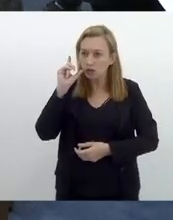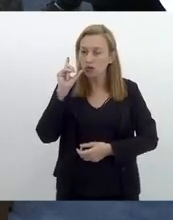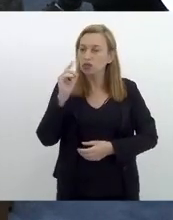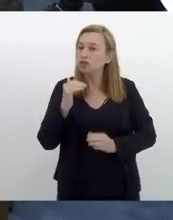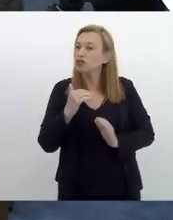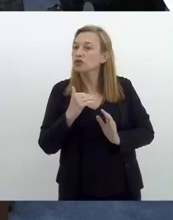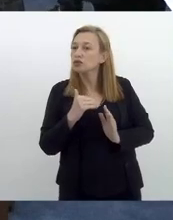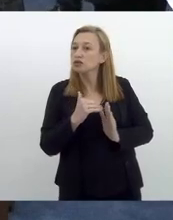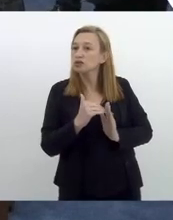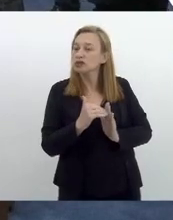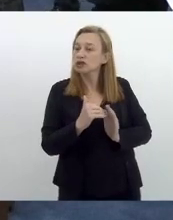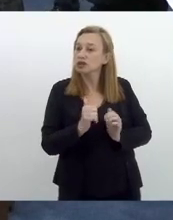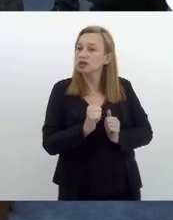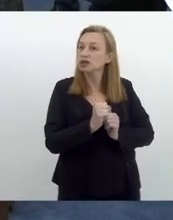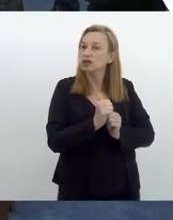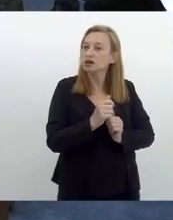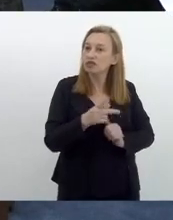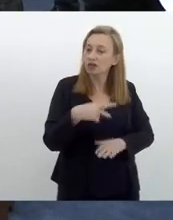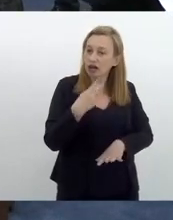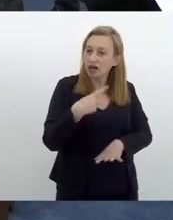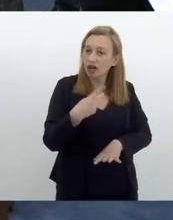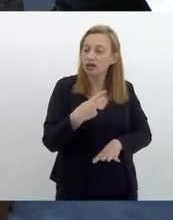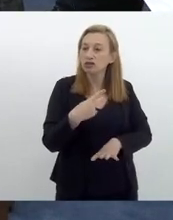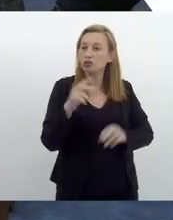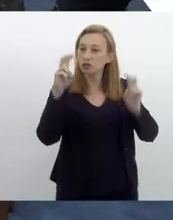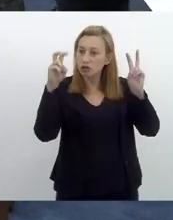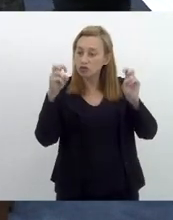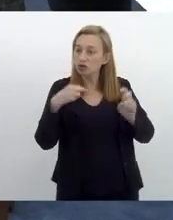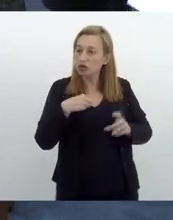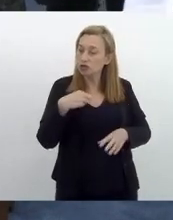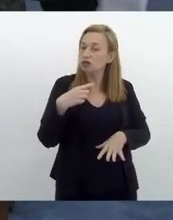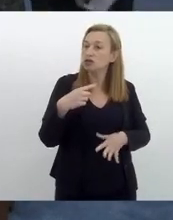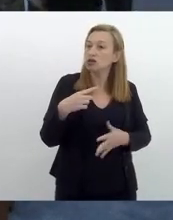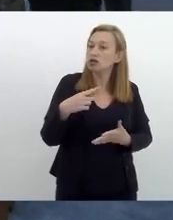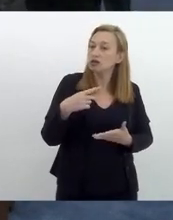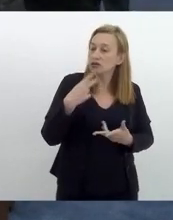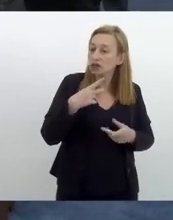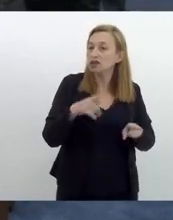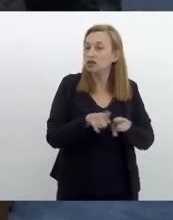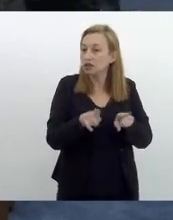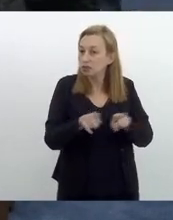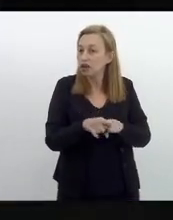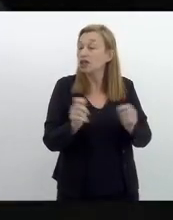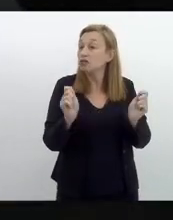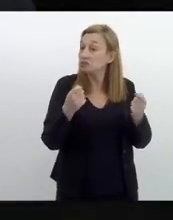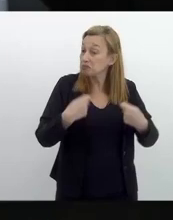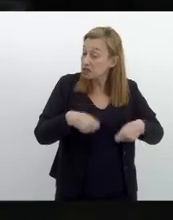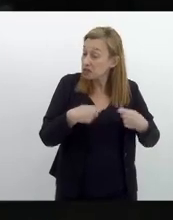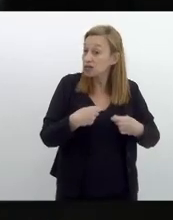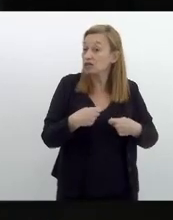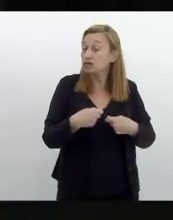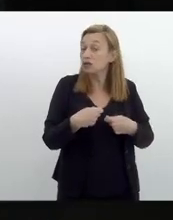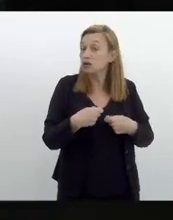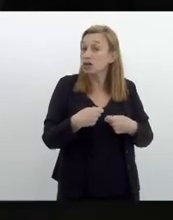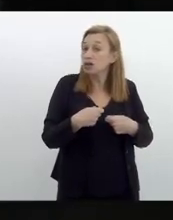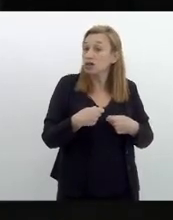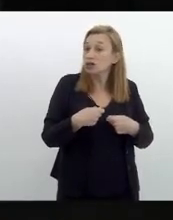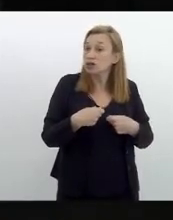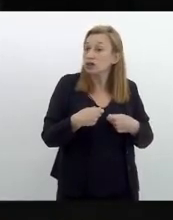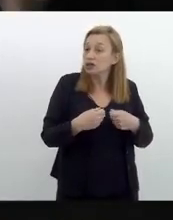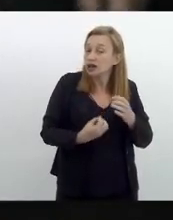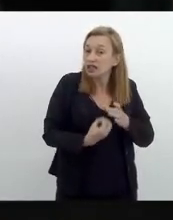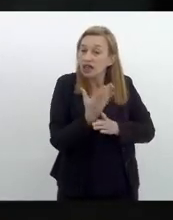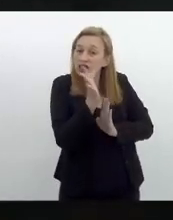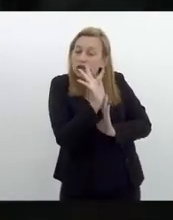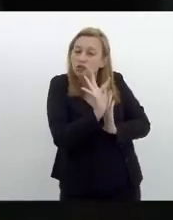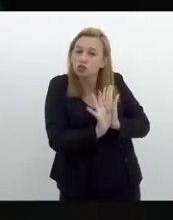encaminhamento eu até me manifestei a respeito disso dizendo que era preciso que a construção do